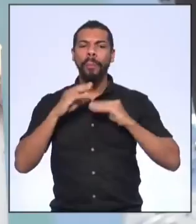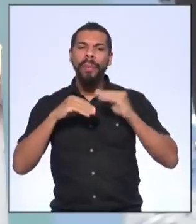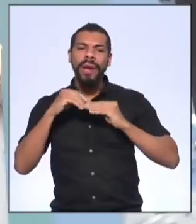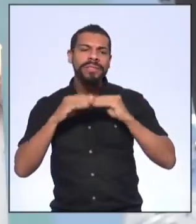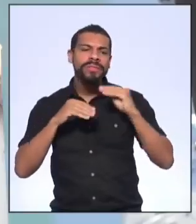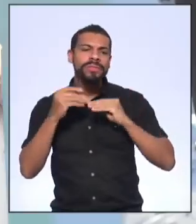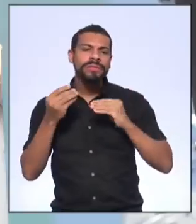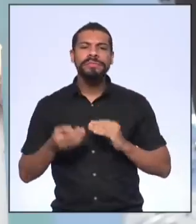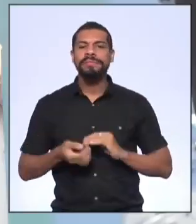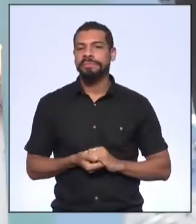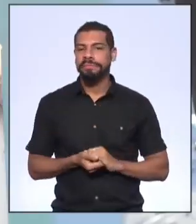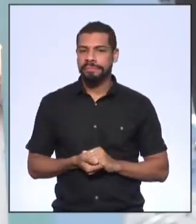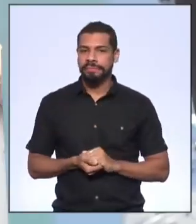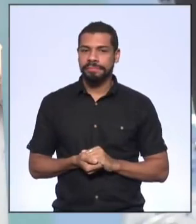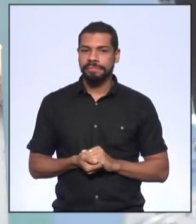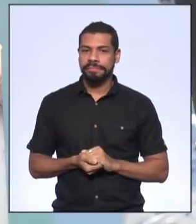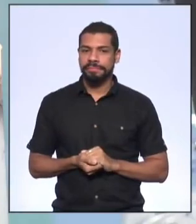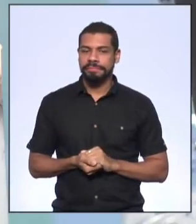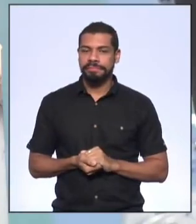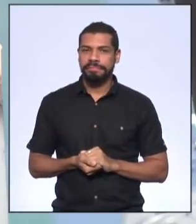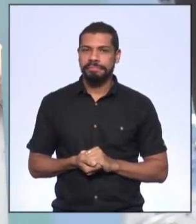o alumínio?